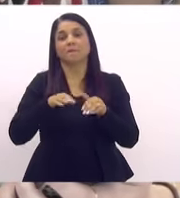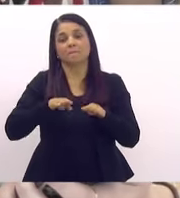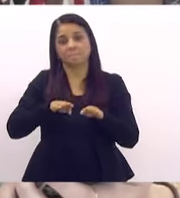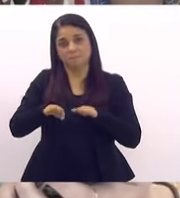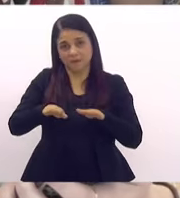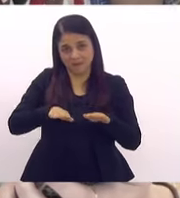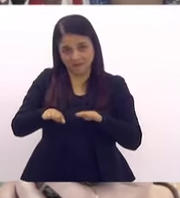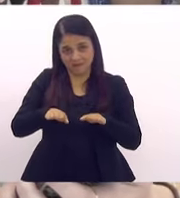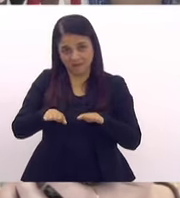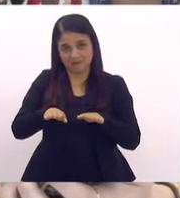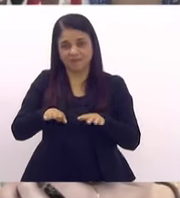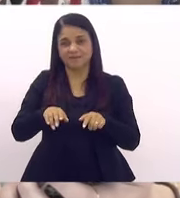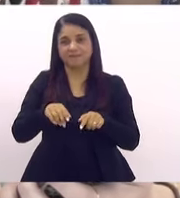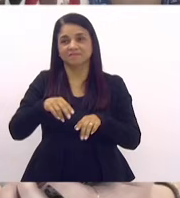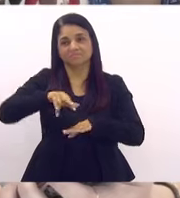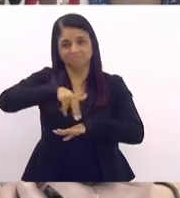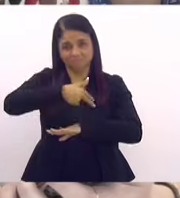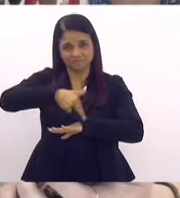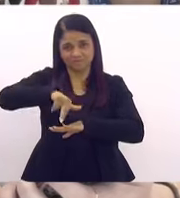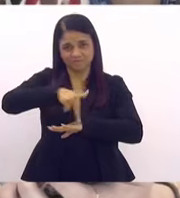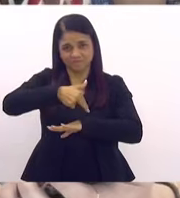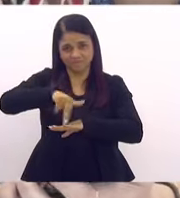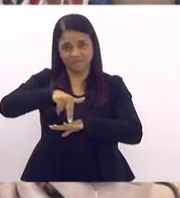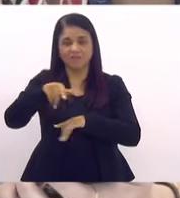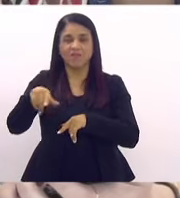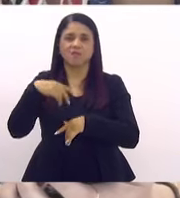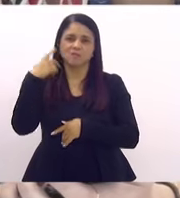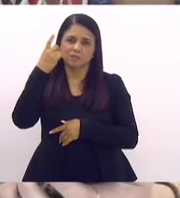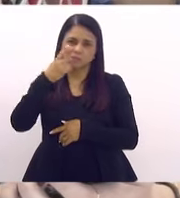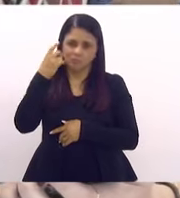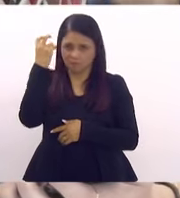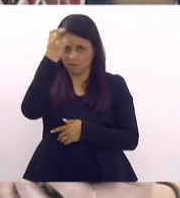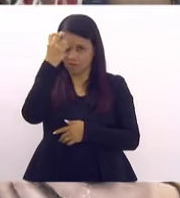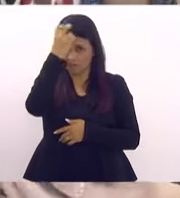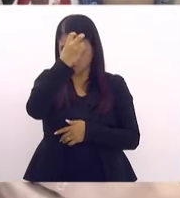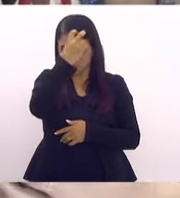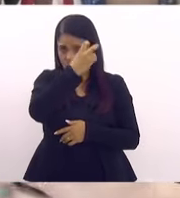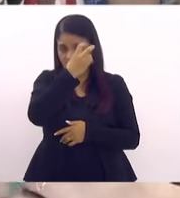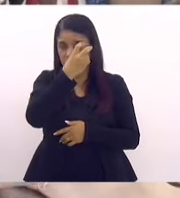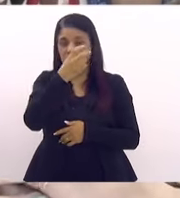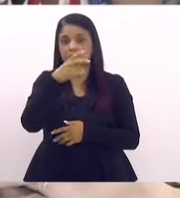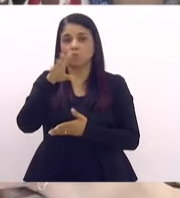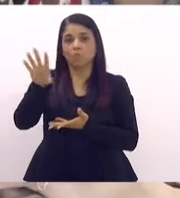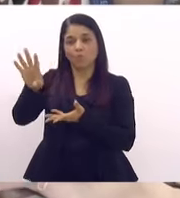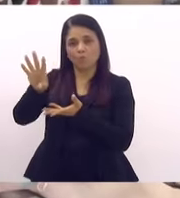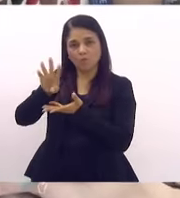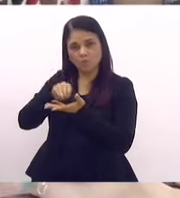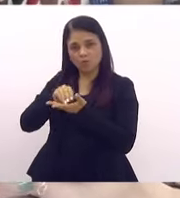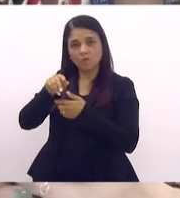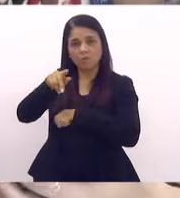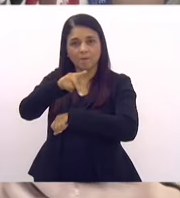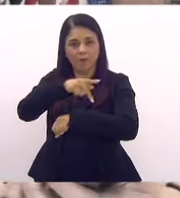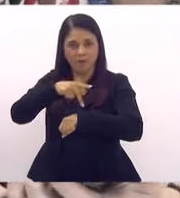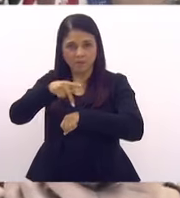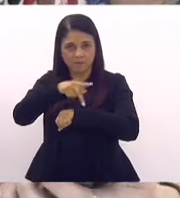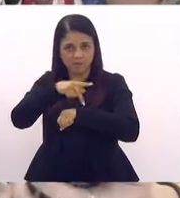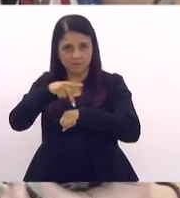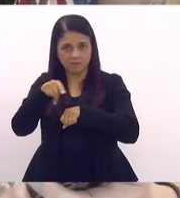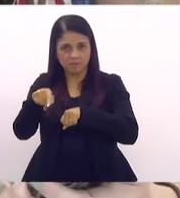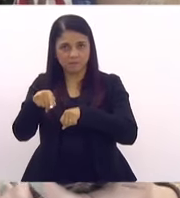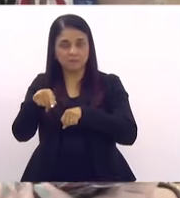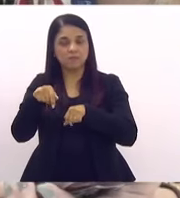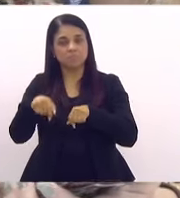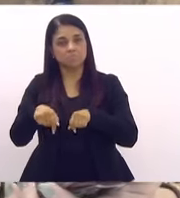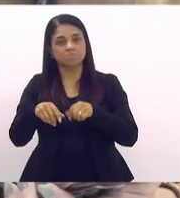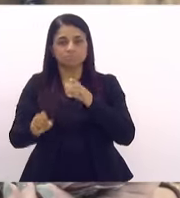estar. Com certeza a deputada Verônica pegou isso de outro país e está tentando trazer de outros estados,